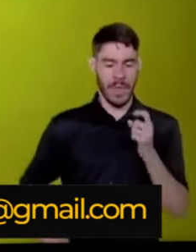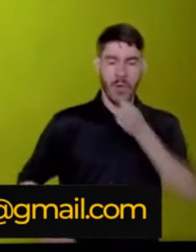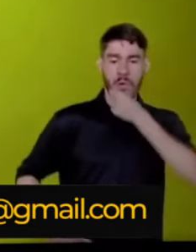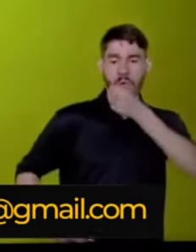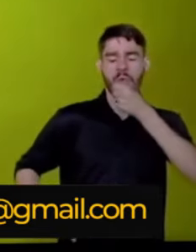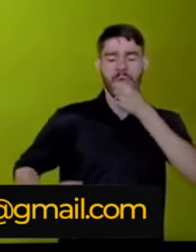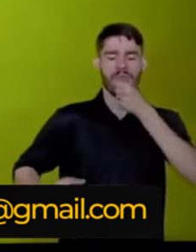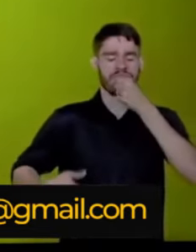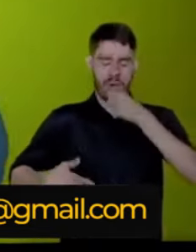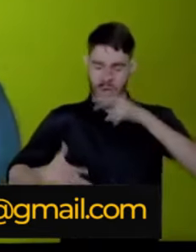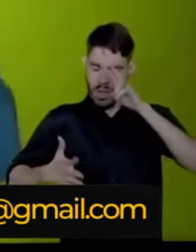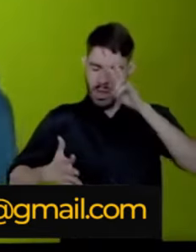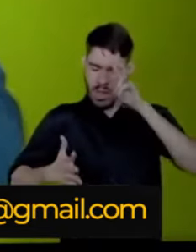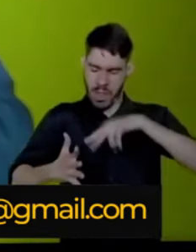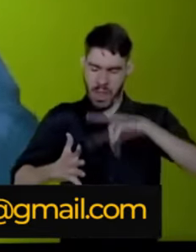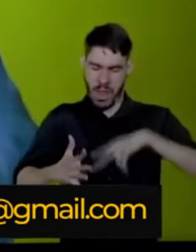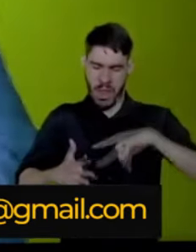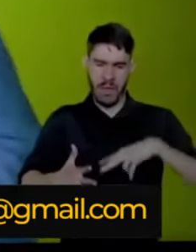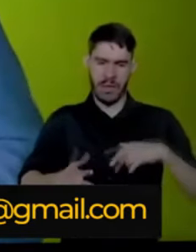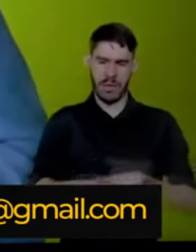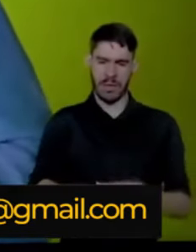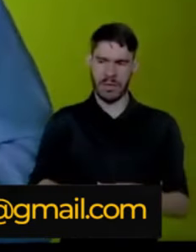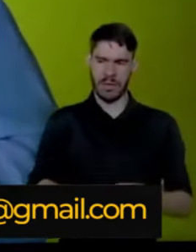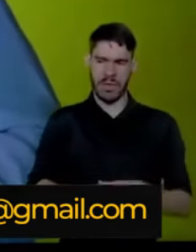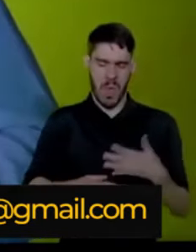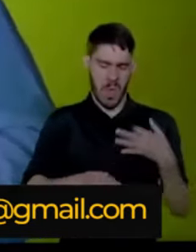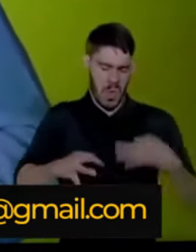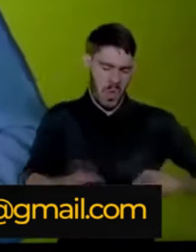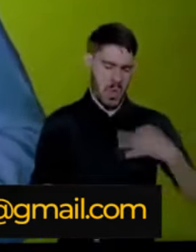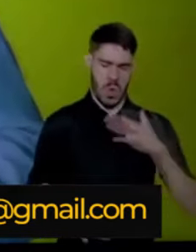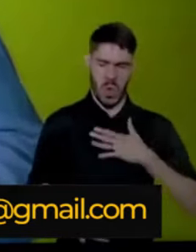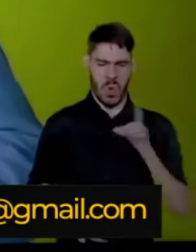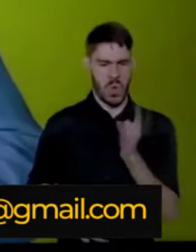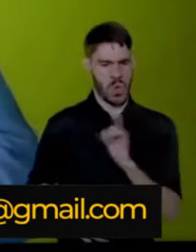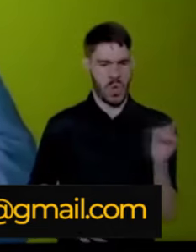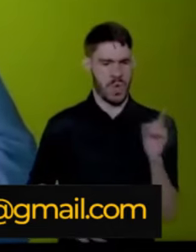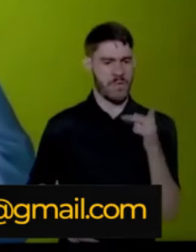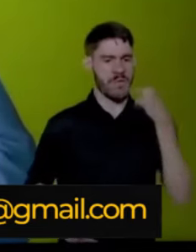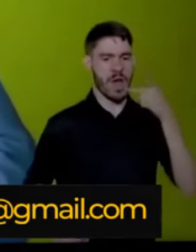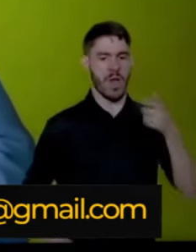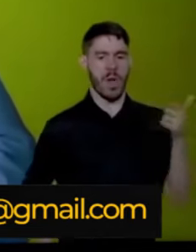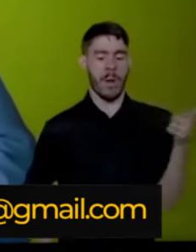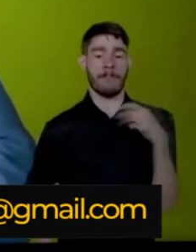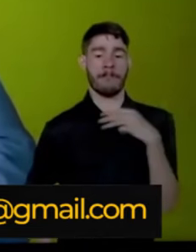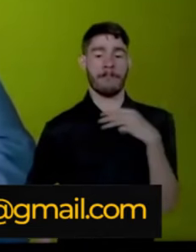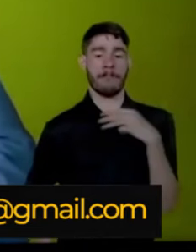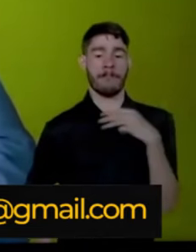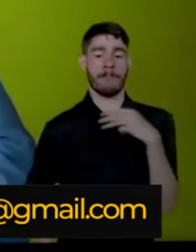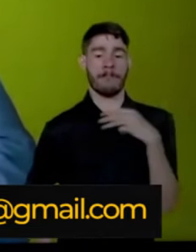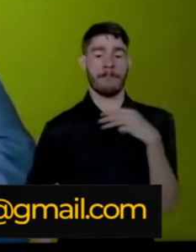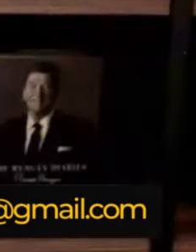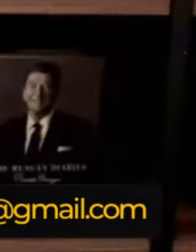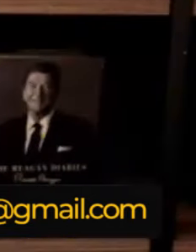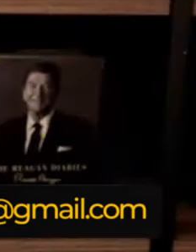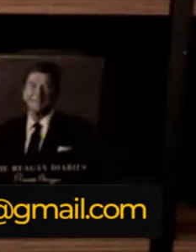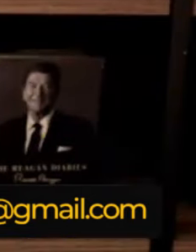a entrevista ao invés de ficar me me me julgando pelo que disz o pedo Ministro de